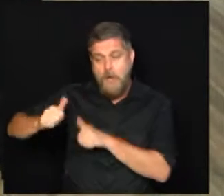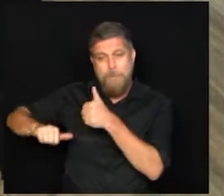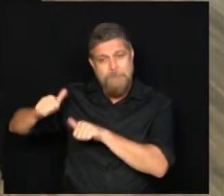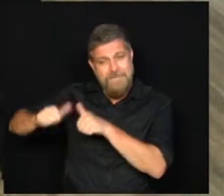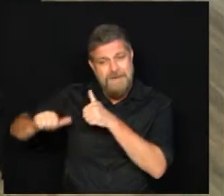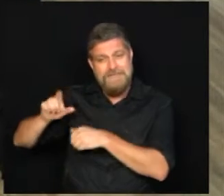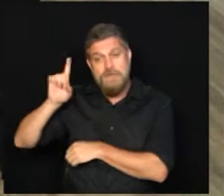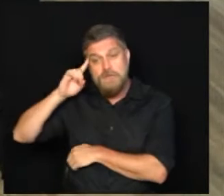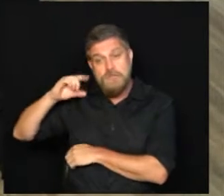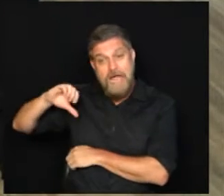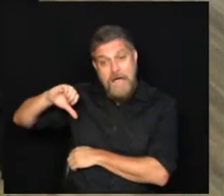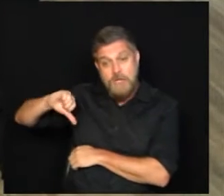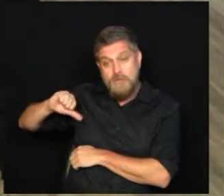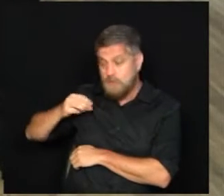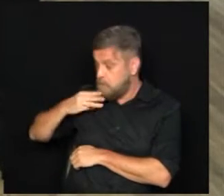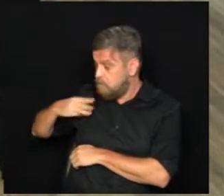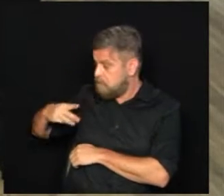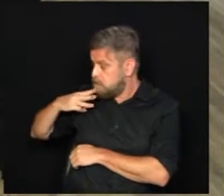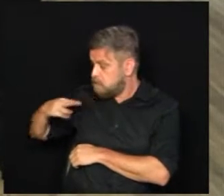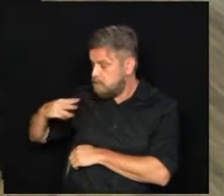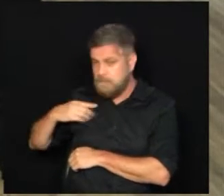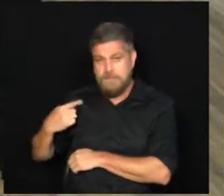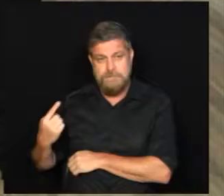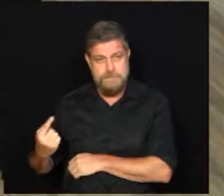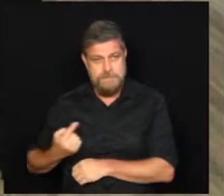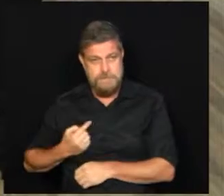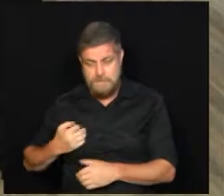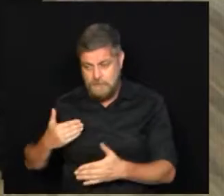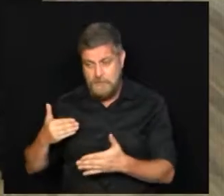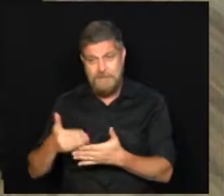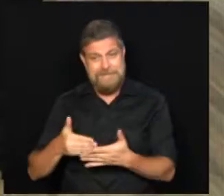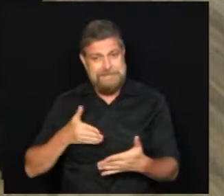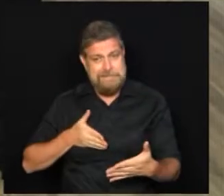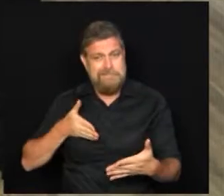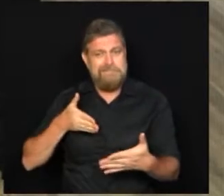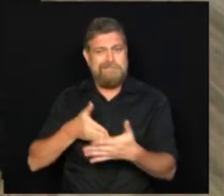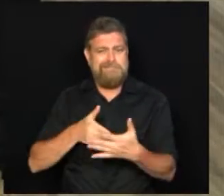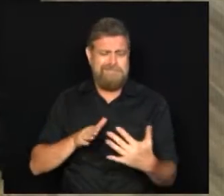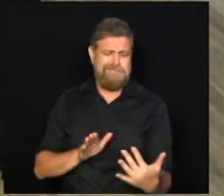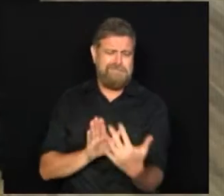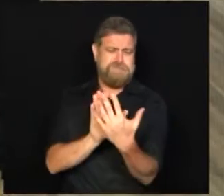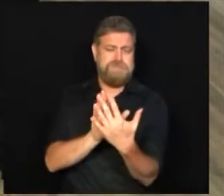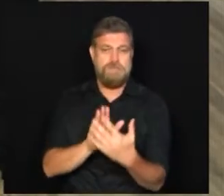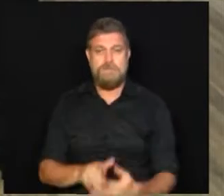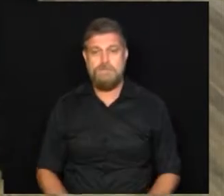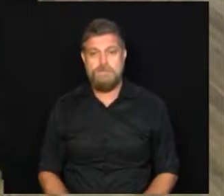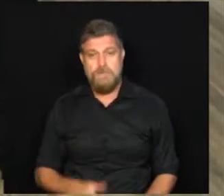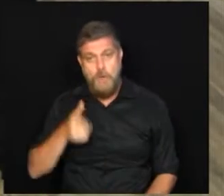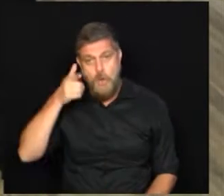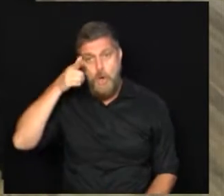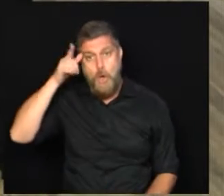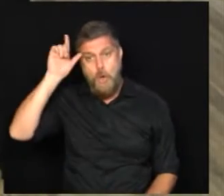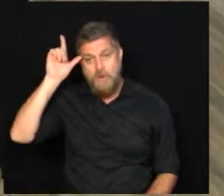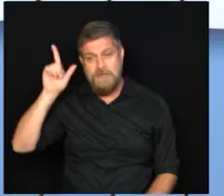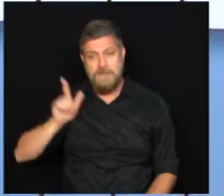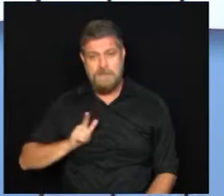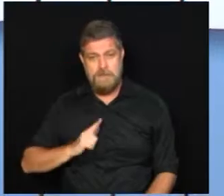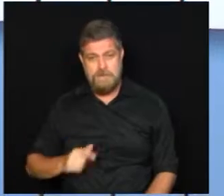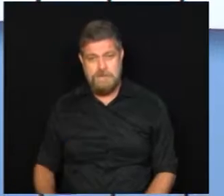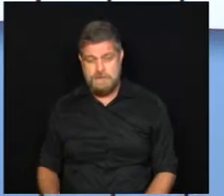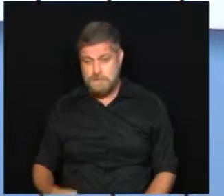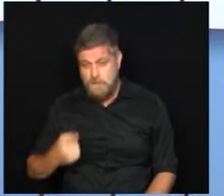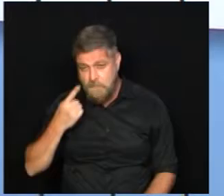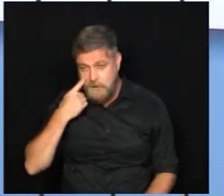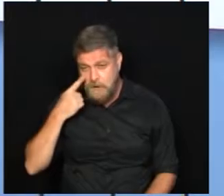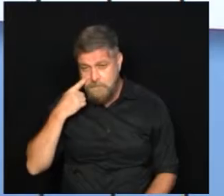no dia nove de Março e claro que e traz um impacto né meu irmão traz sim ontem à nossa reportagem foi